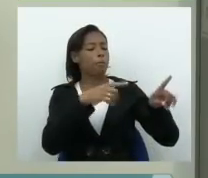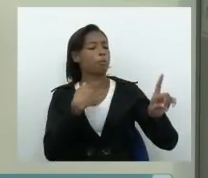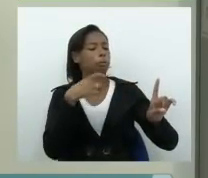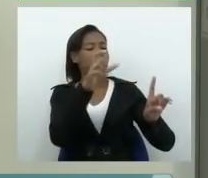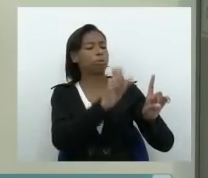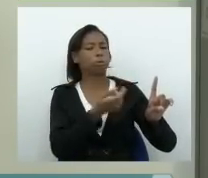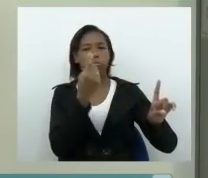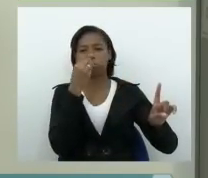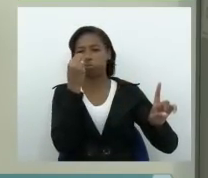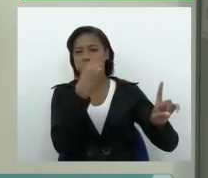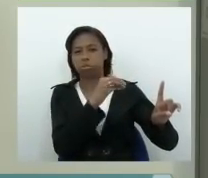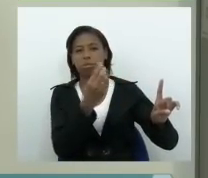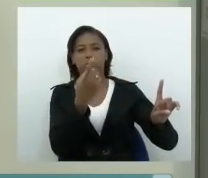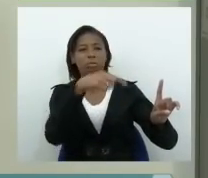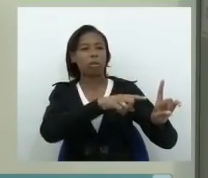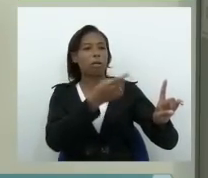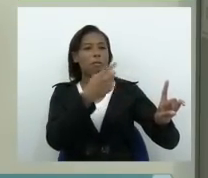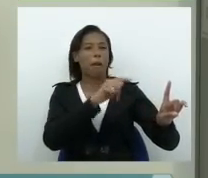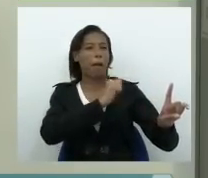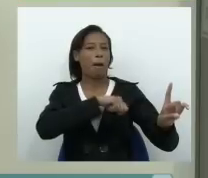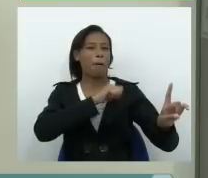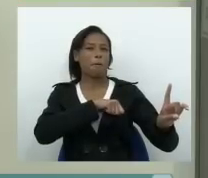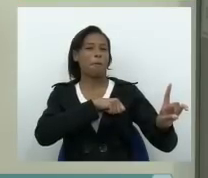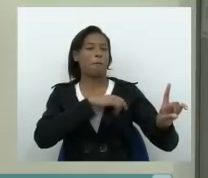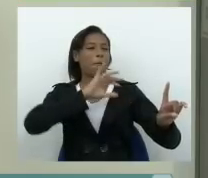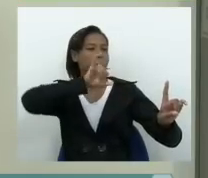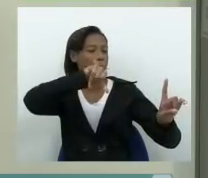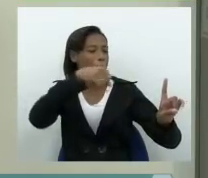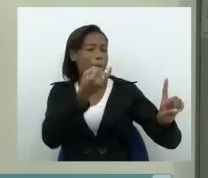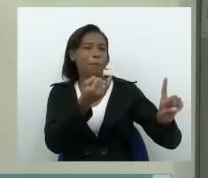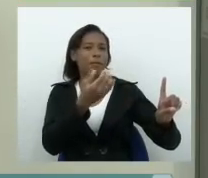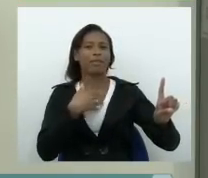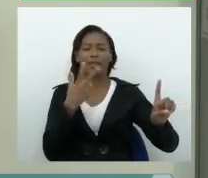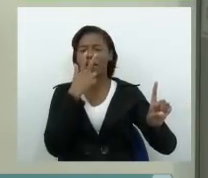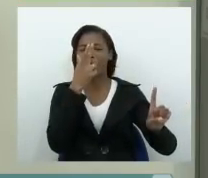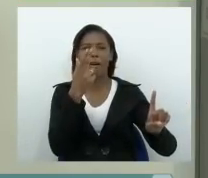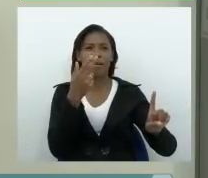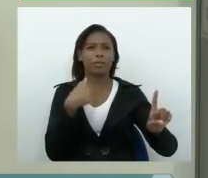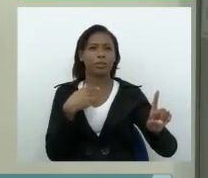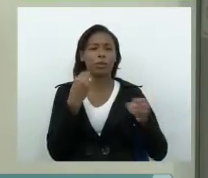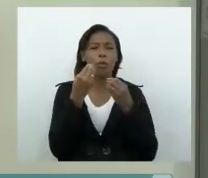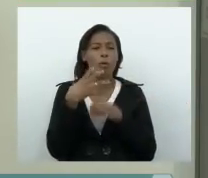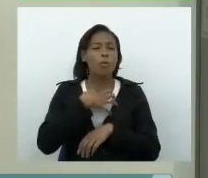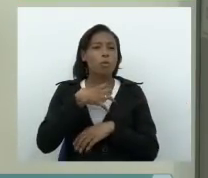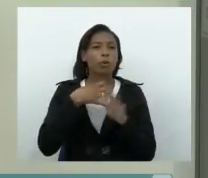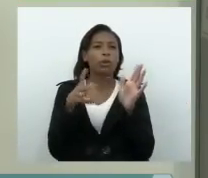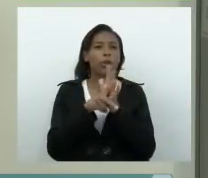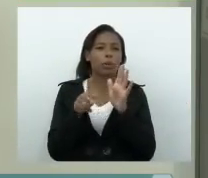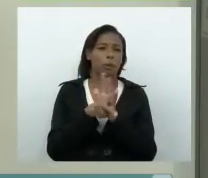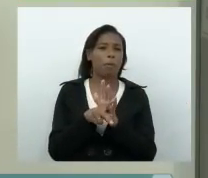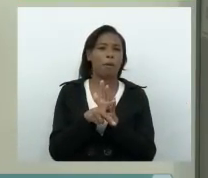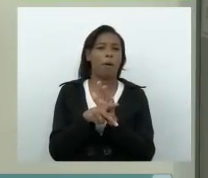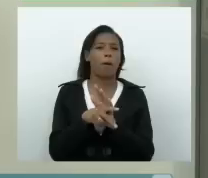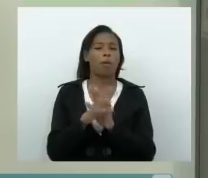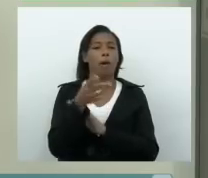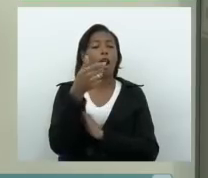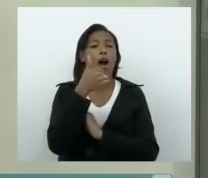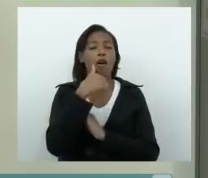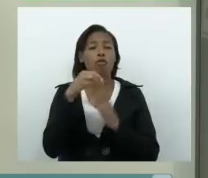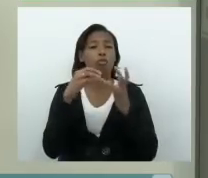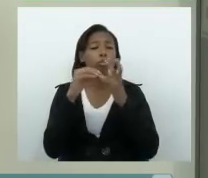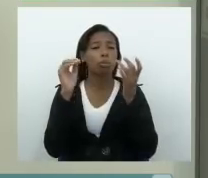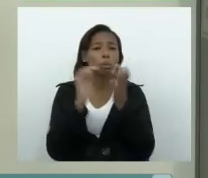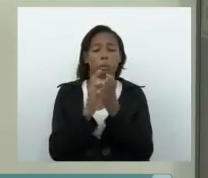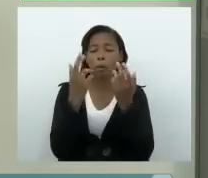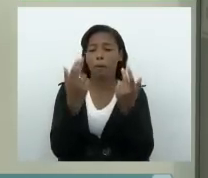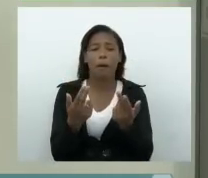outro. Essa é a política do oportunismo. Nós, veja você, a Marina, o seu esposo é o maior